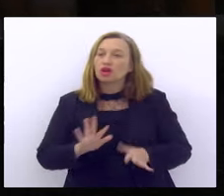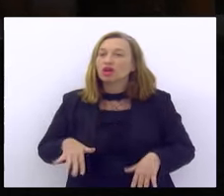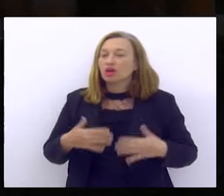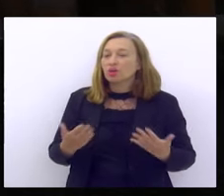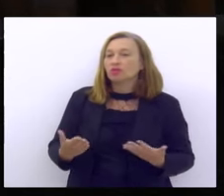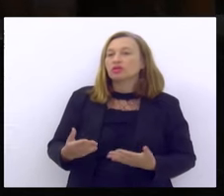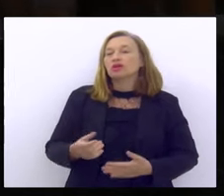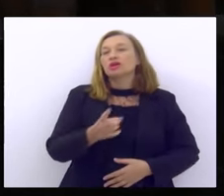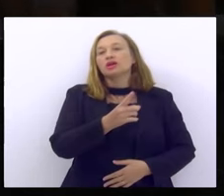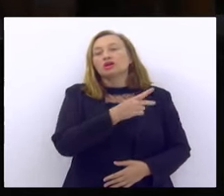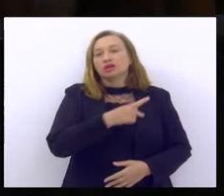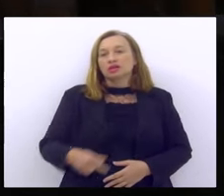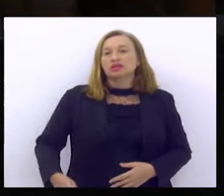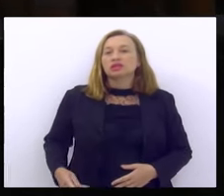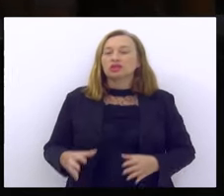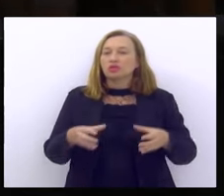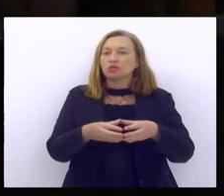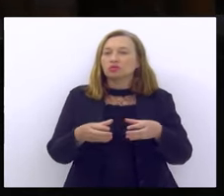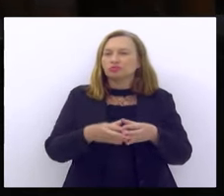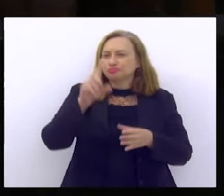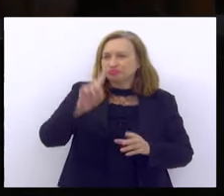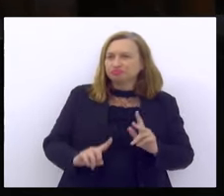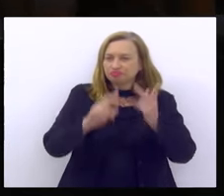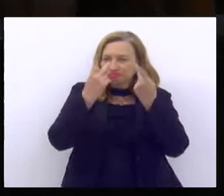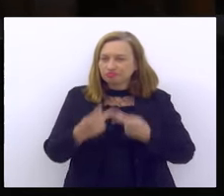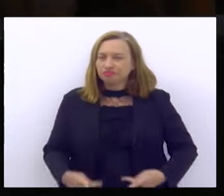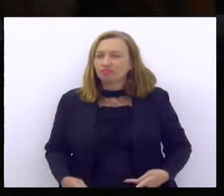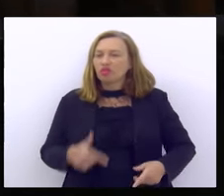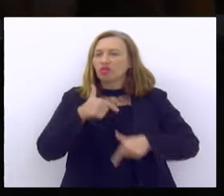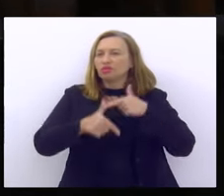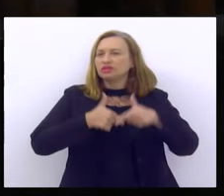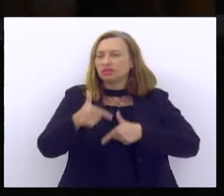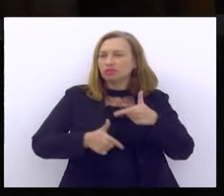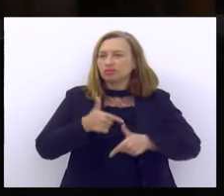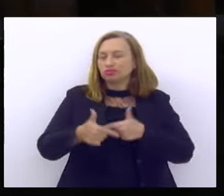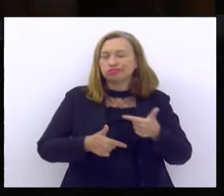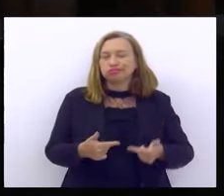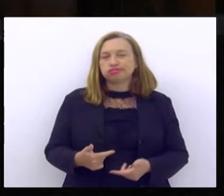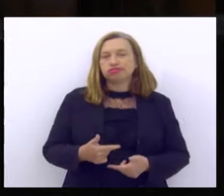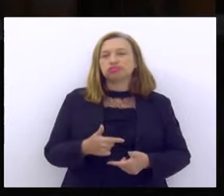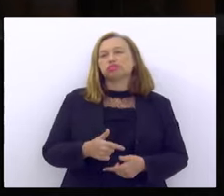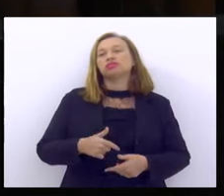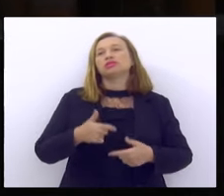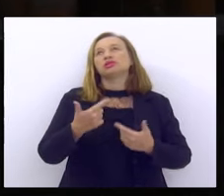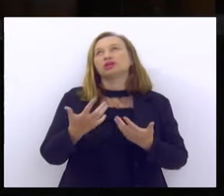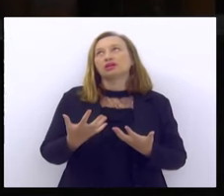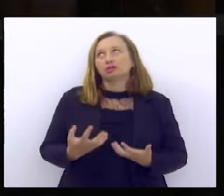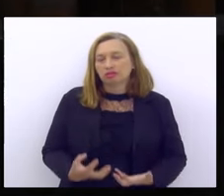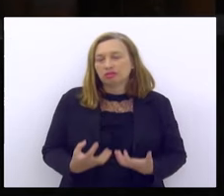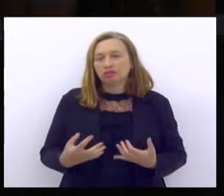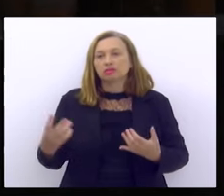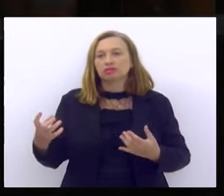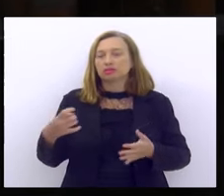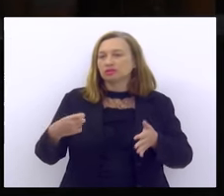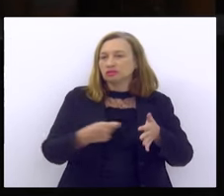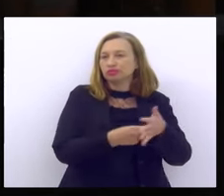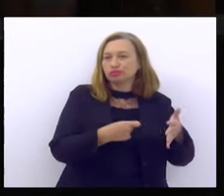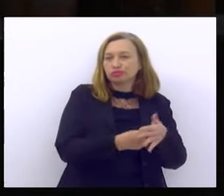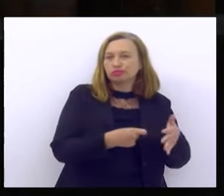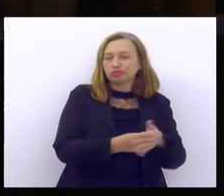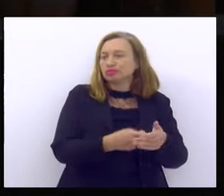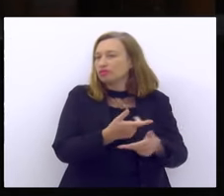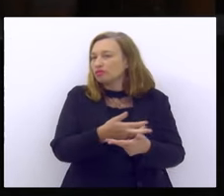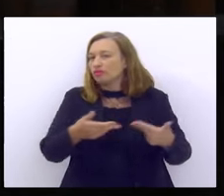Comissão de Direitos Humanos, o trabalho nesses últimos dias tem sido incansável. O número de denúncias são